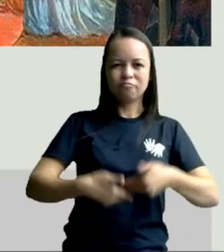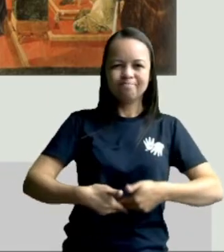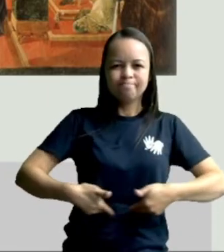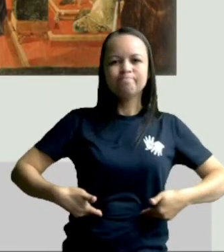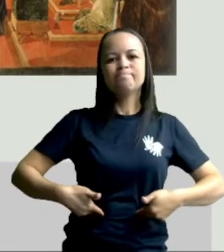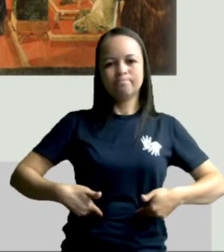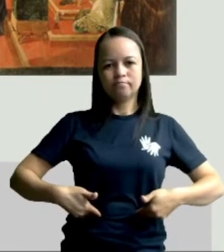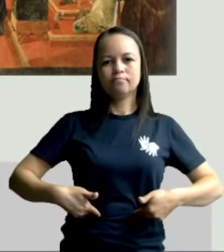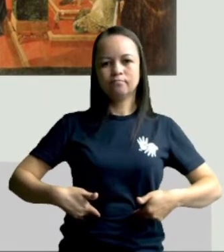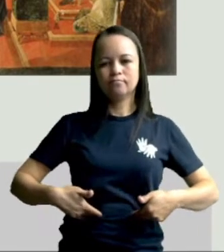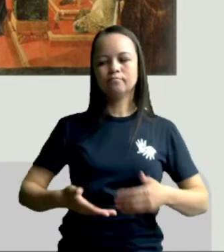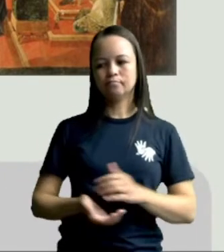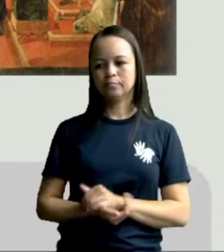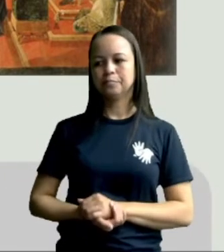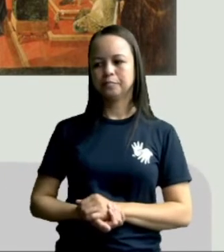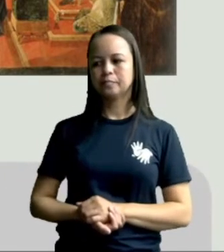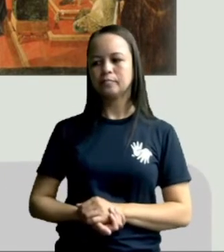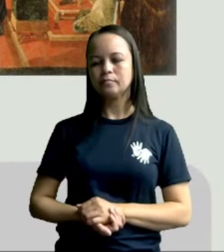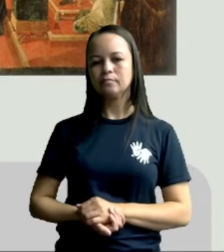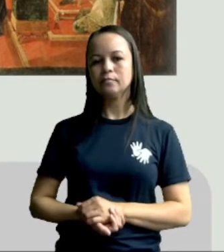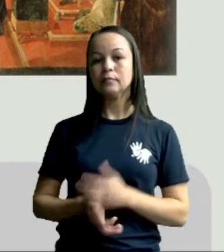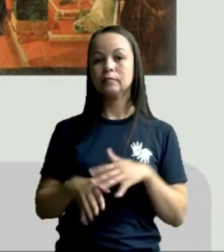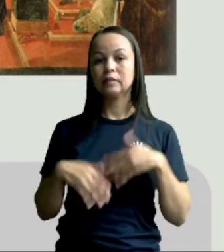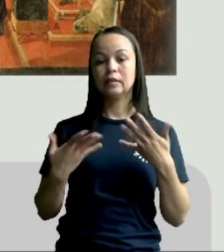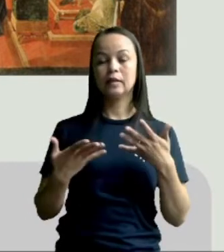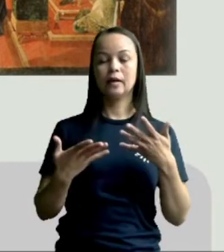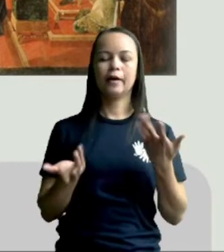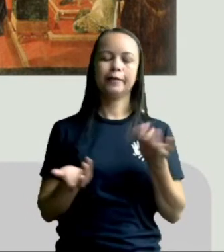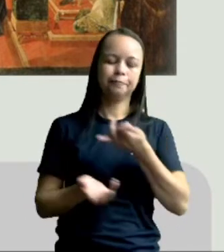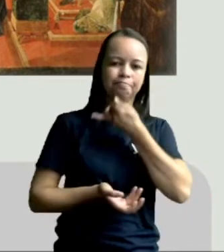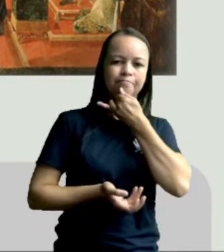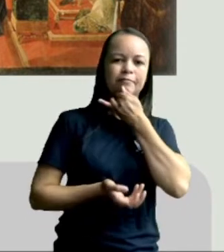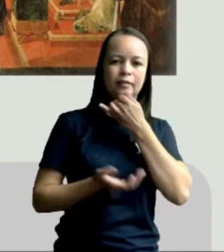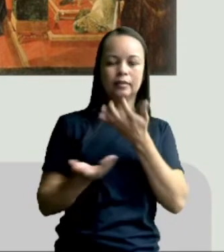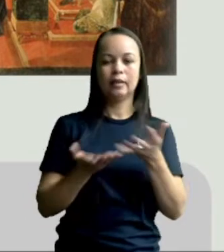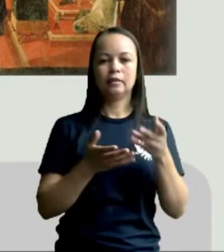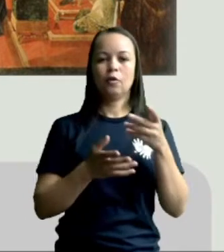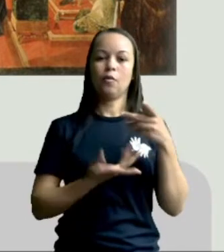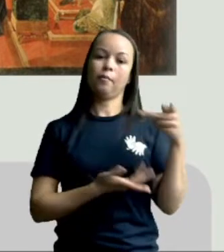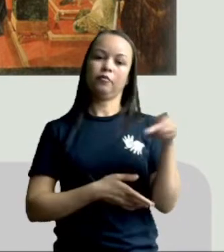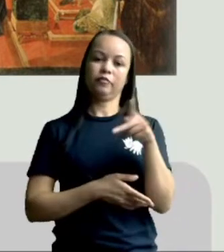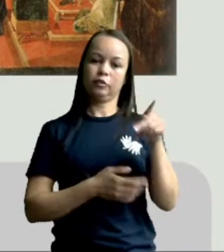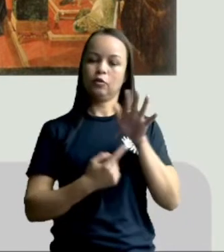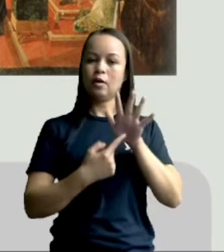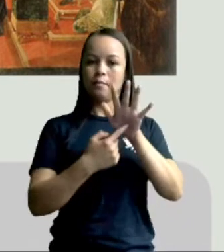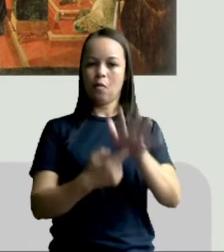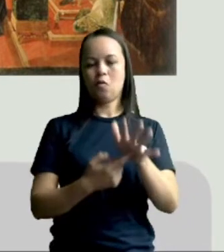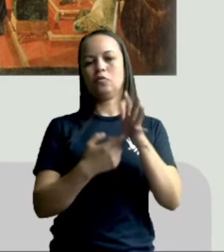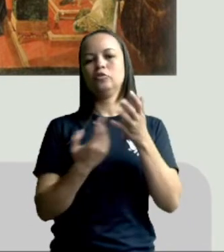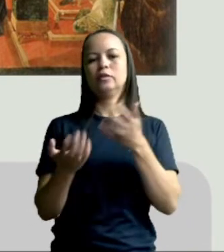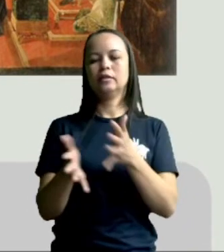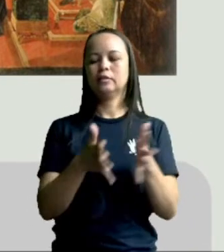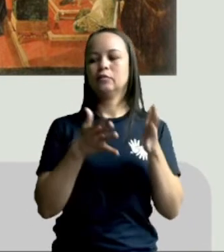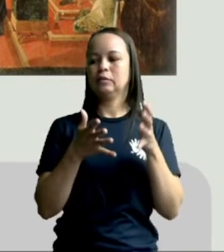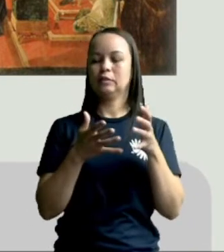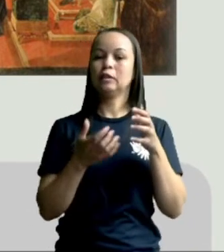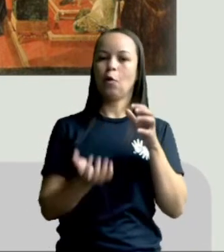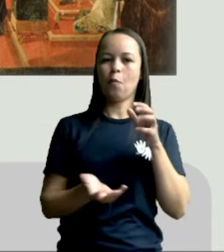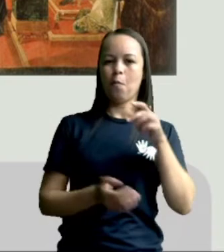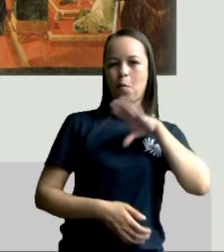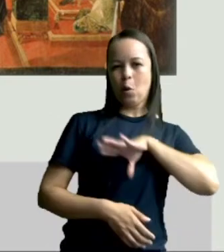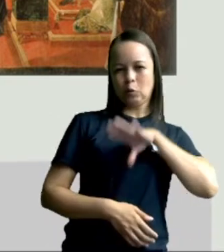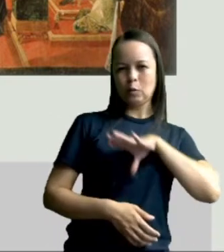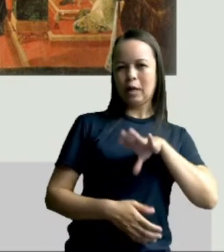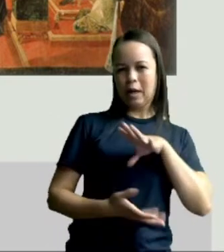hein? Aí, tia Raquel traz as consequências da independência do Brasil, porque Portugal não ia deixar assim barato, né?